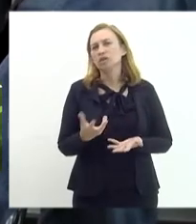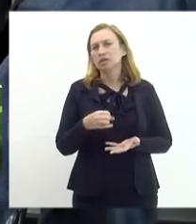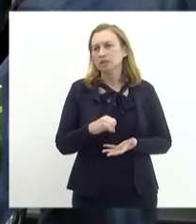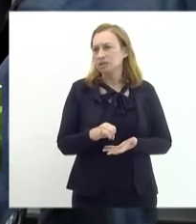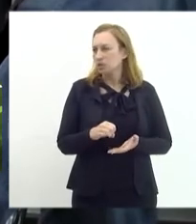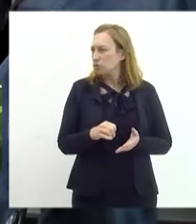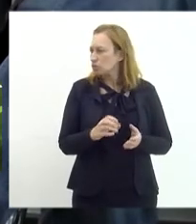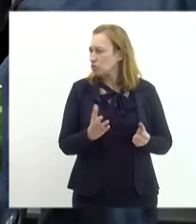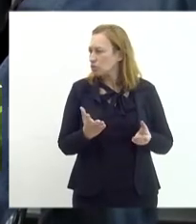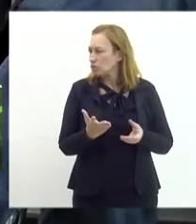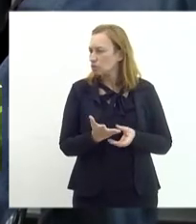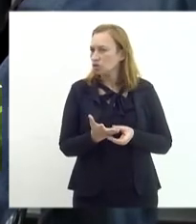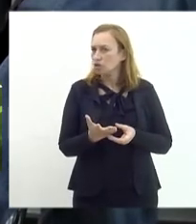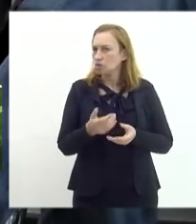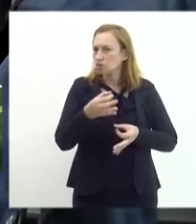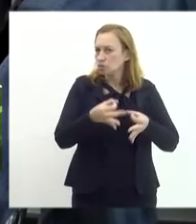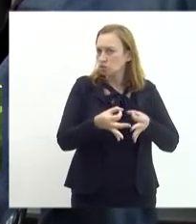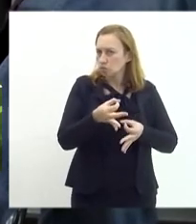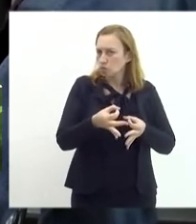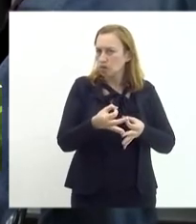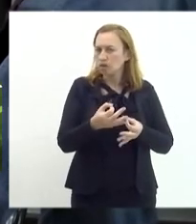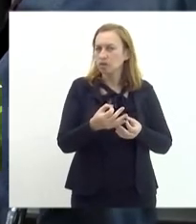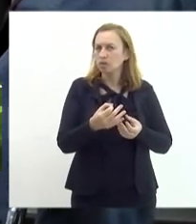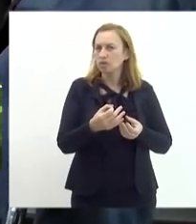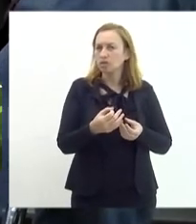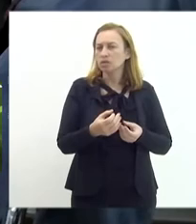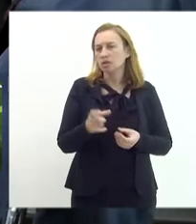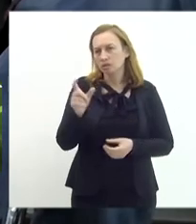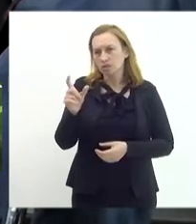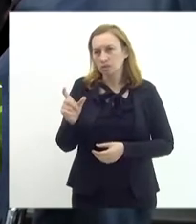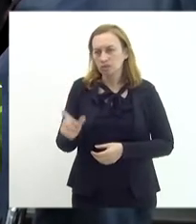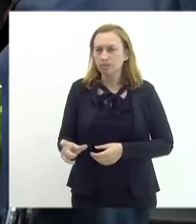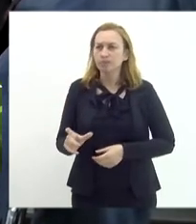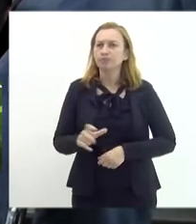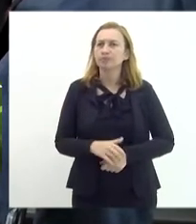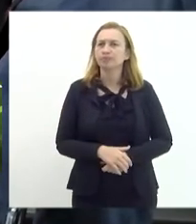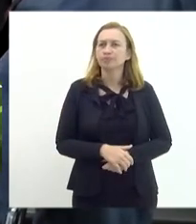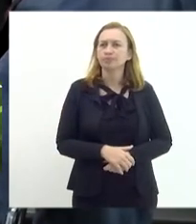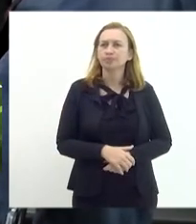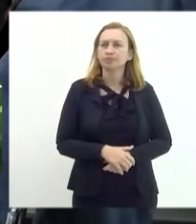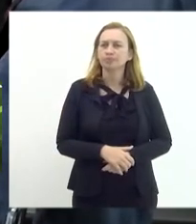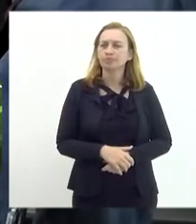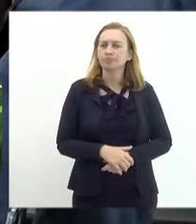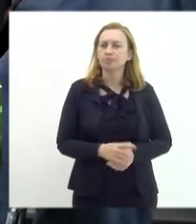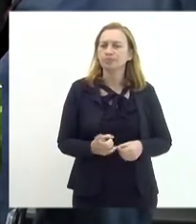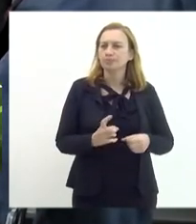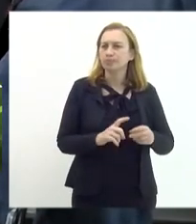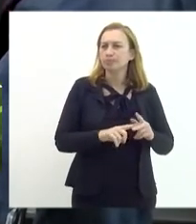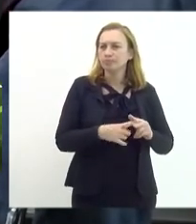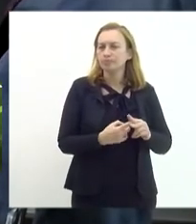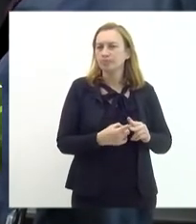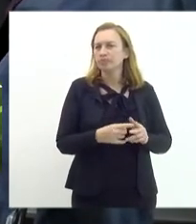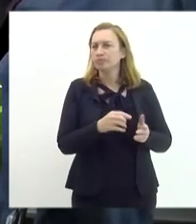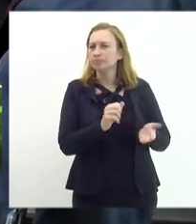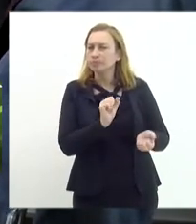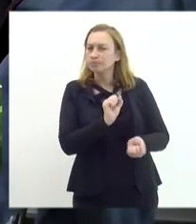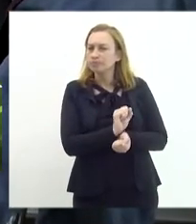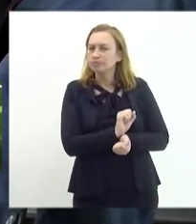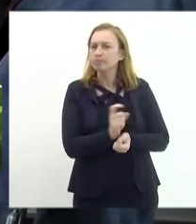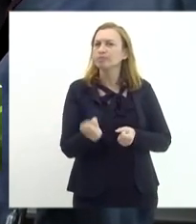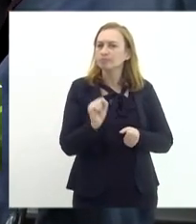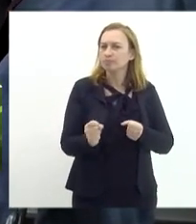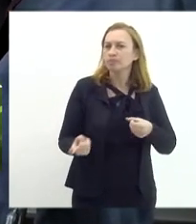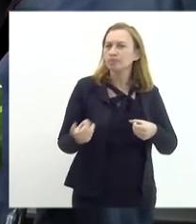processo seja julgado procedente ao contribuinte, né, haveria restituição, porque a suspensão implicaria que ele